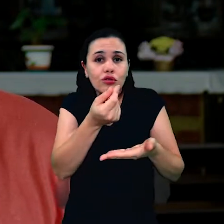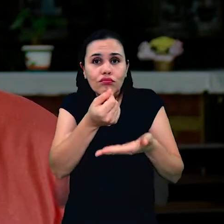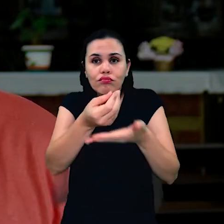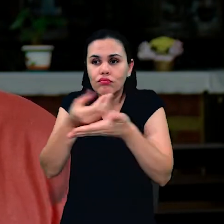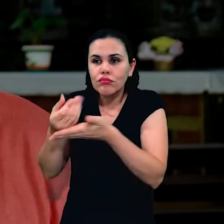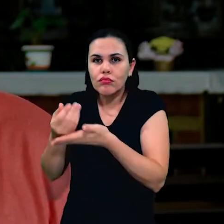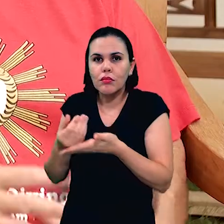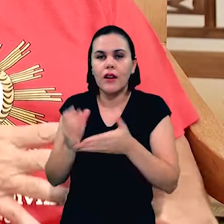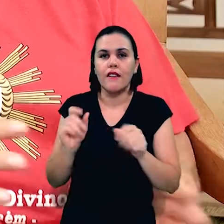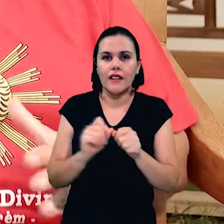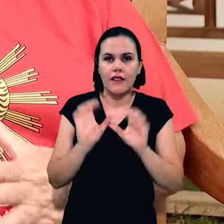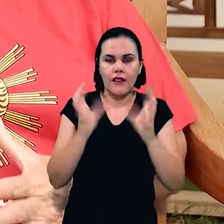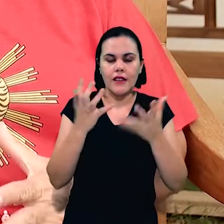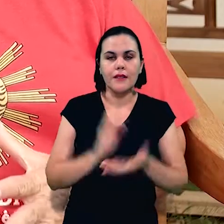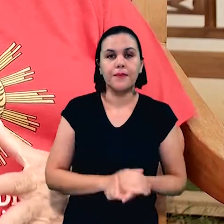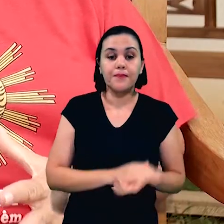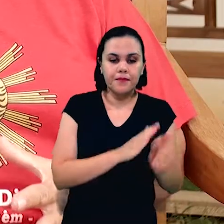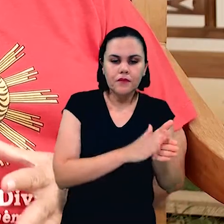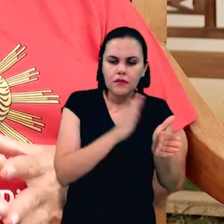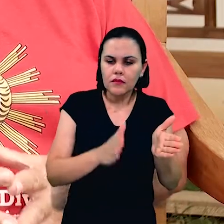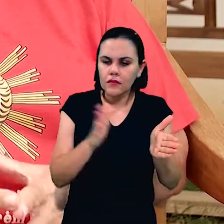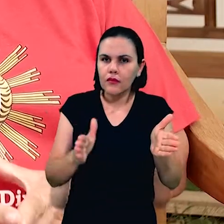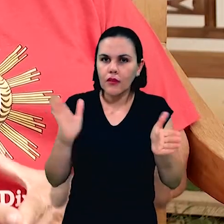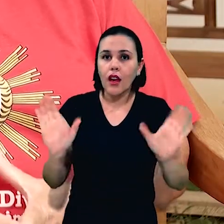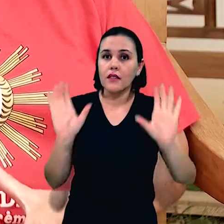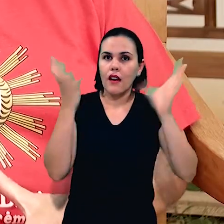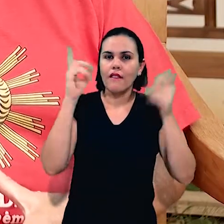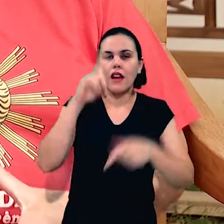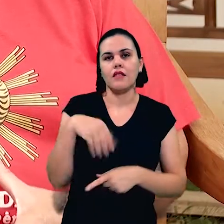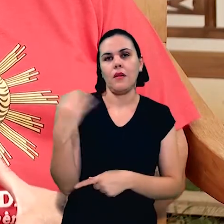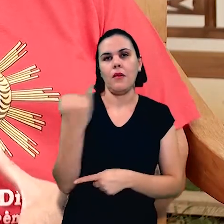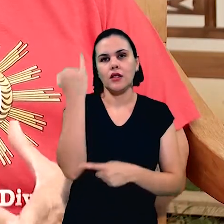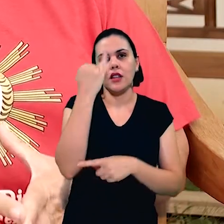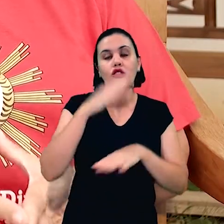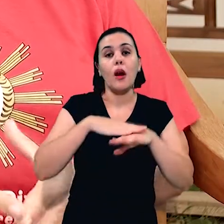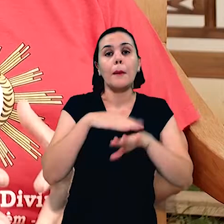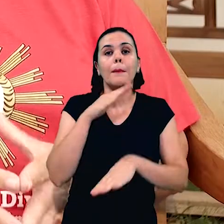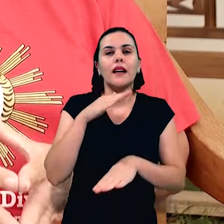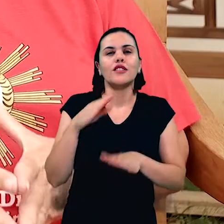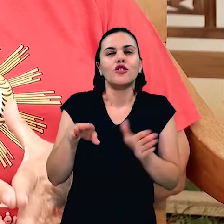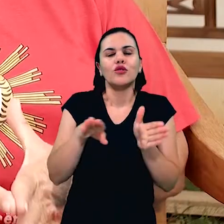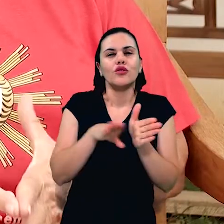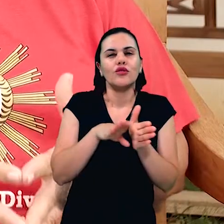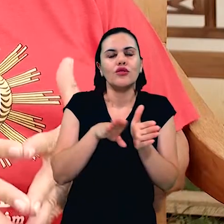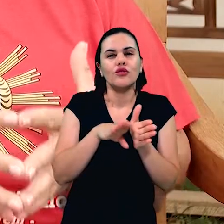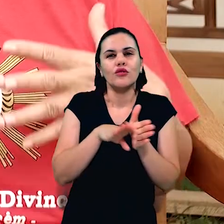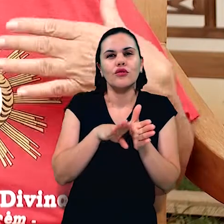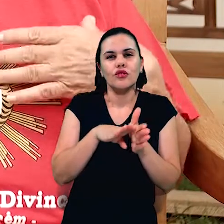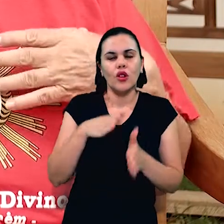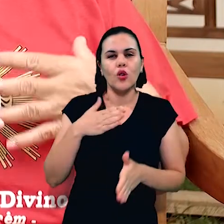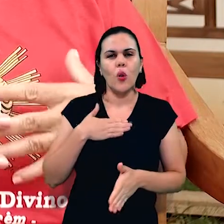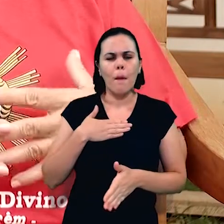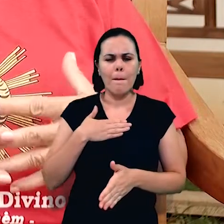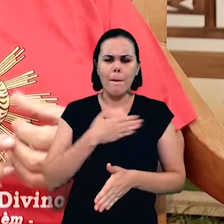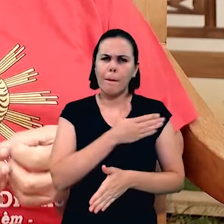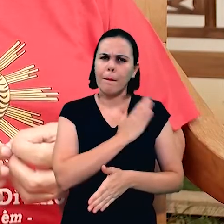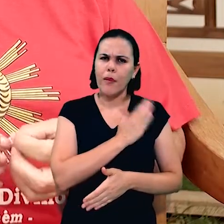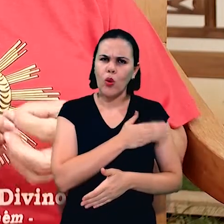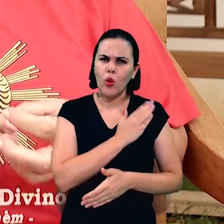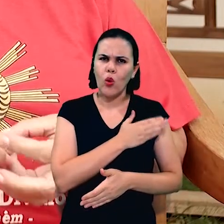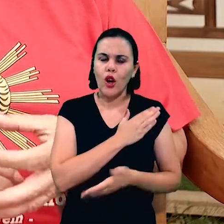realização desta festa. Todos os momentos da festa são importantes, mas o que chega assim no meu